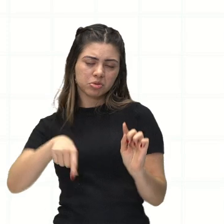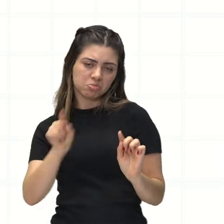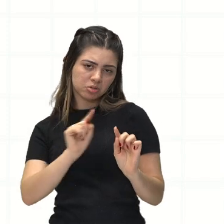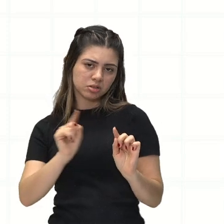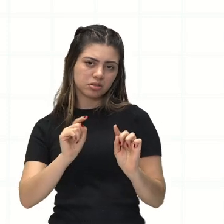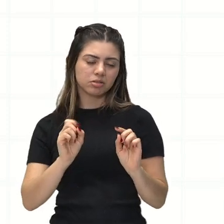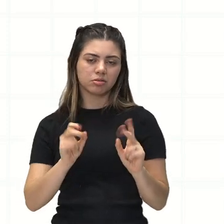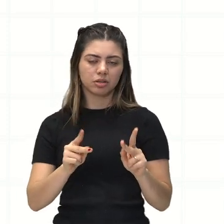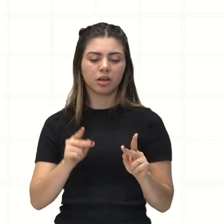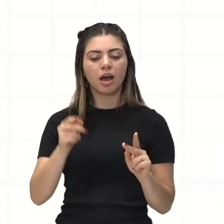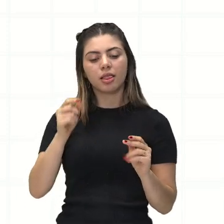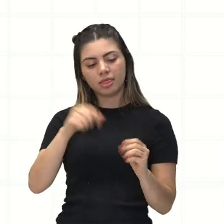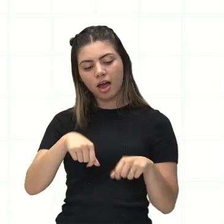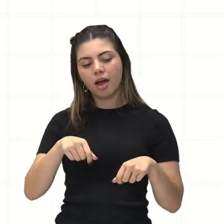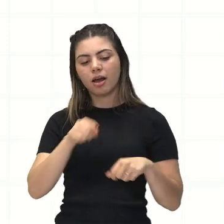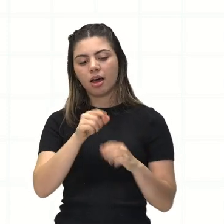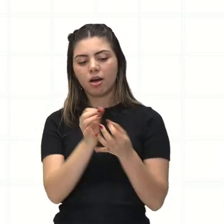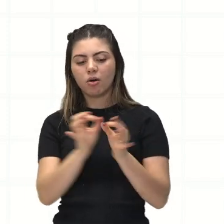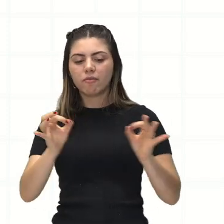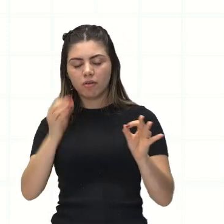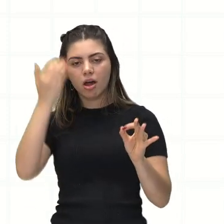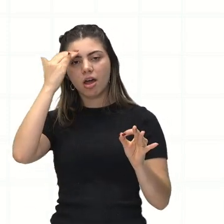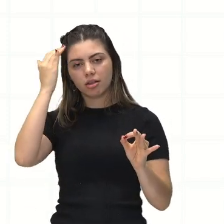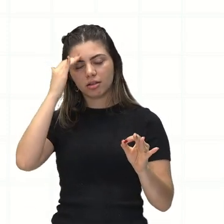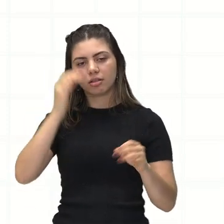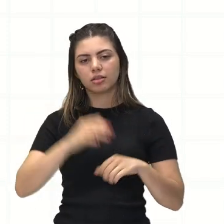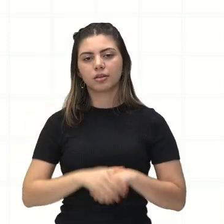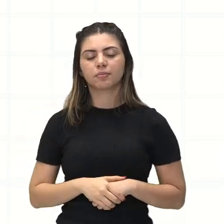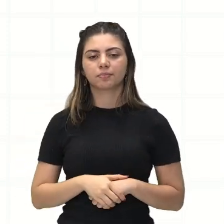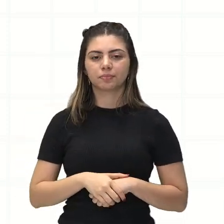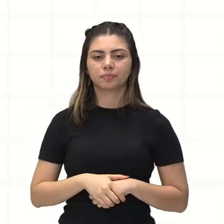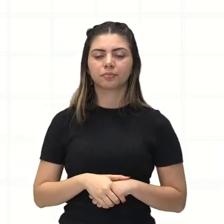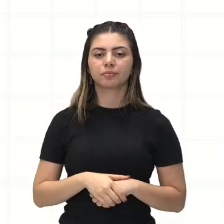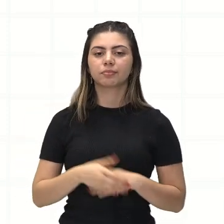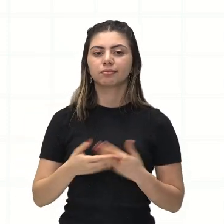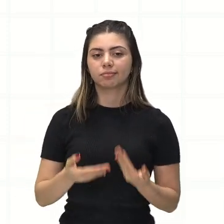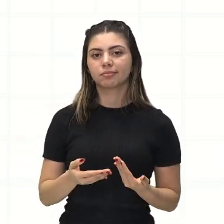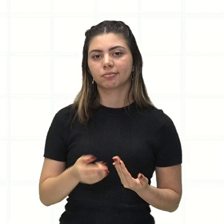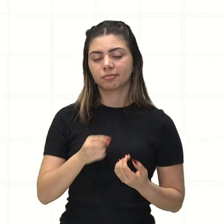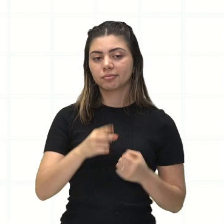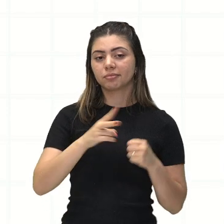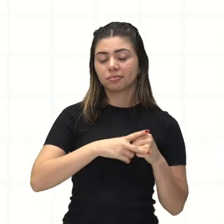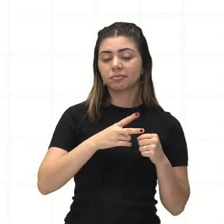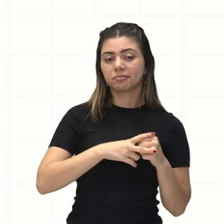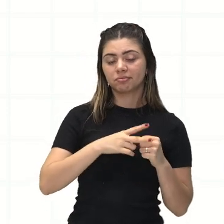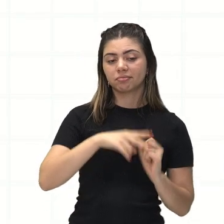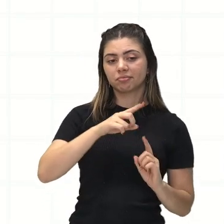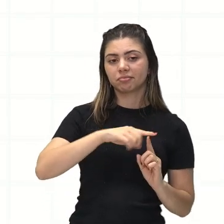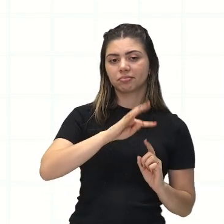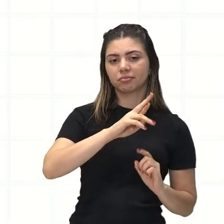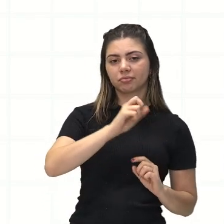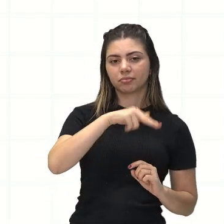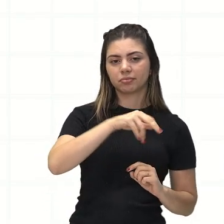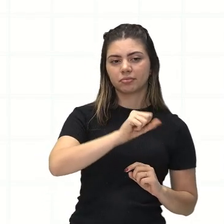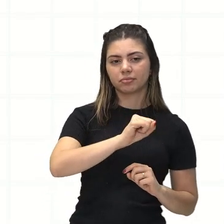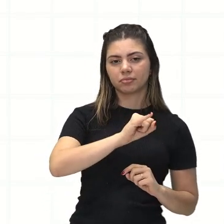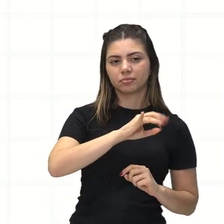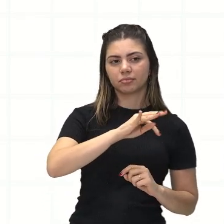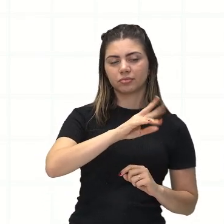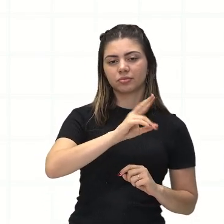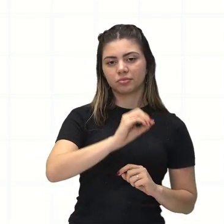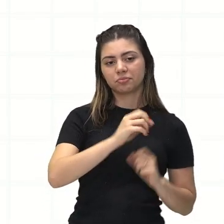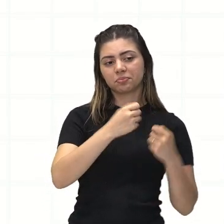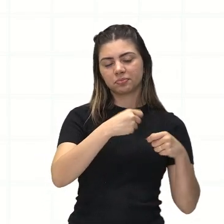totalmente necessárias para que eu tenha um objeto direto e indireto, como é no caso dos verbos transitivos. E